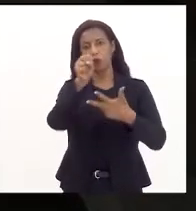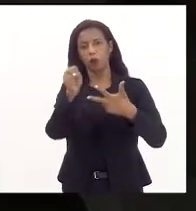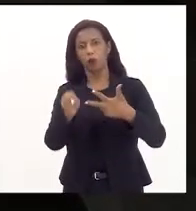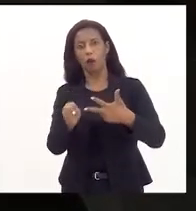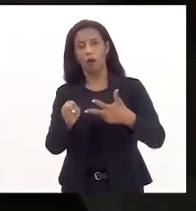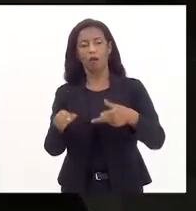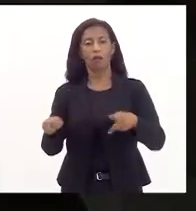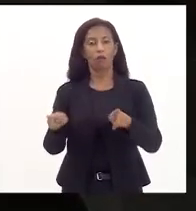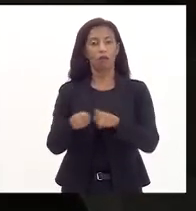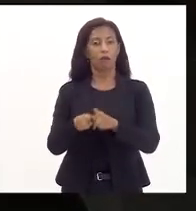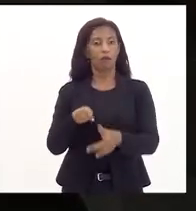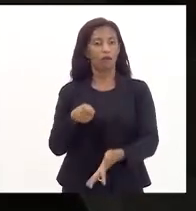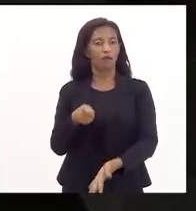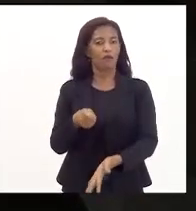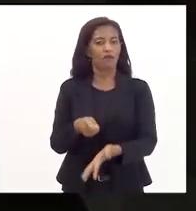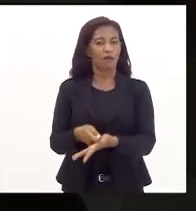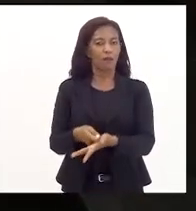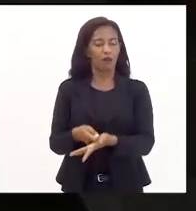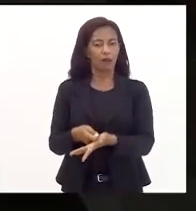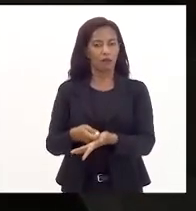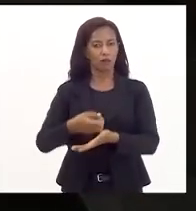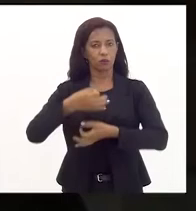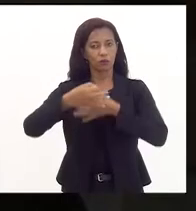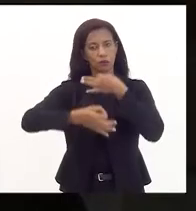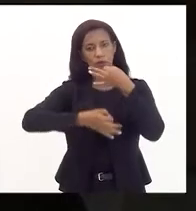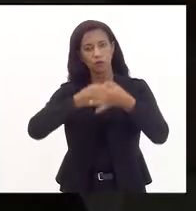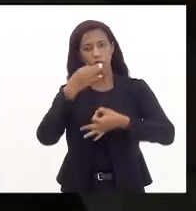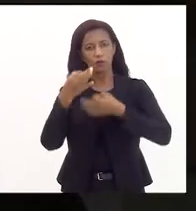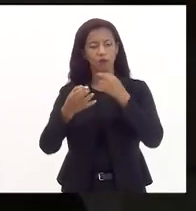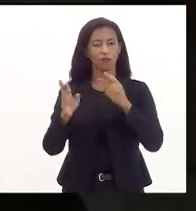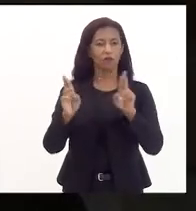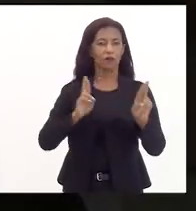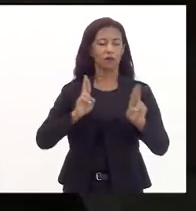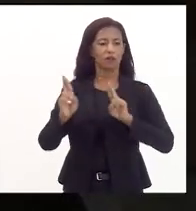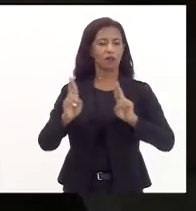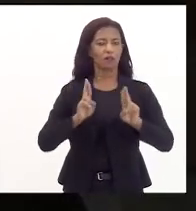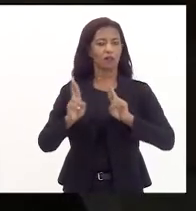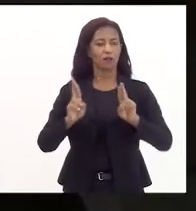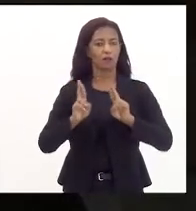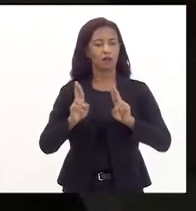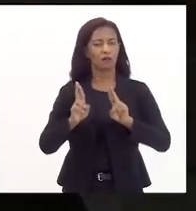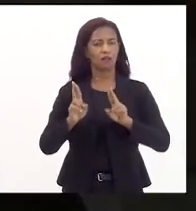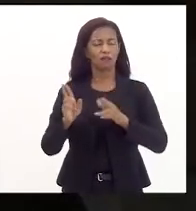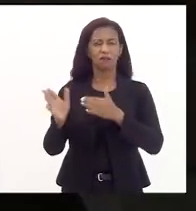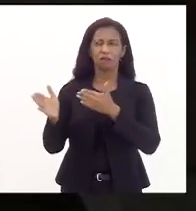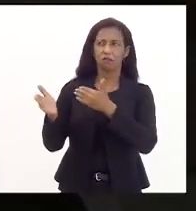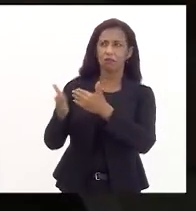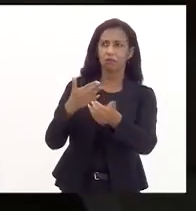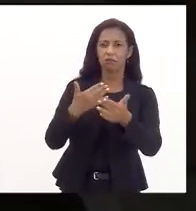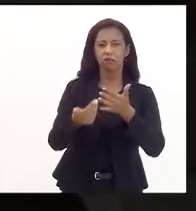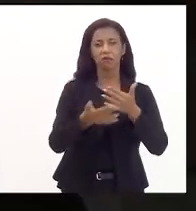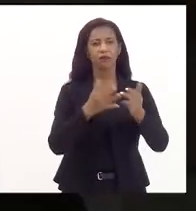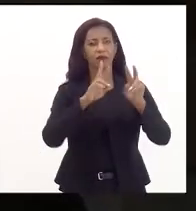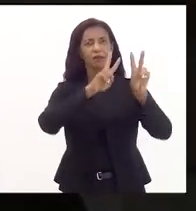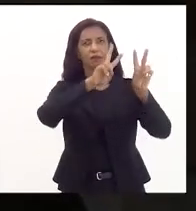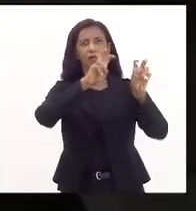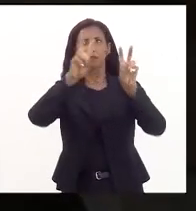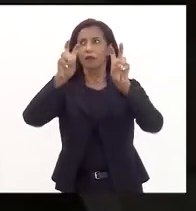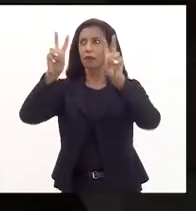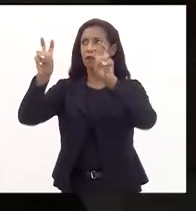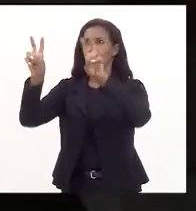de firmar seus pontos de vista em relação a qualquer tema